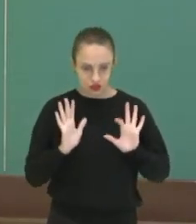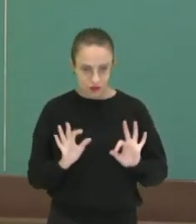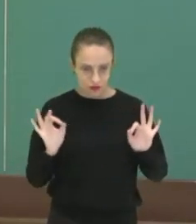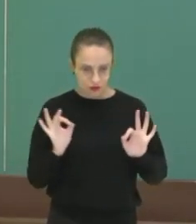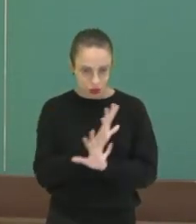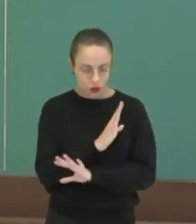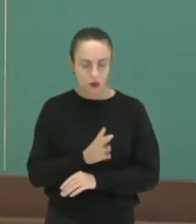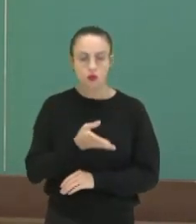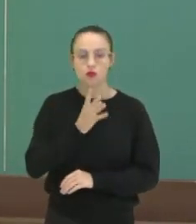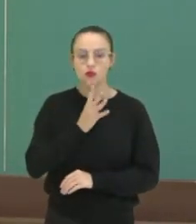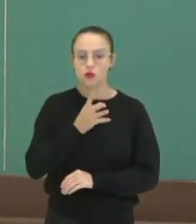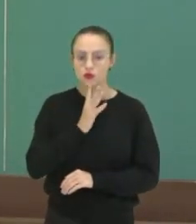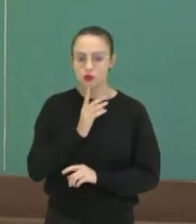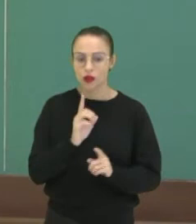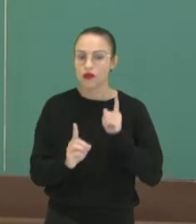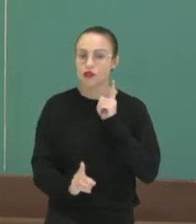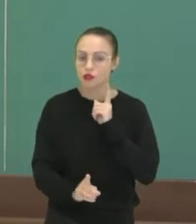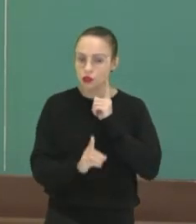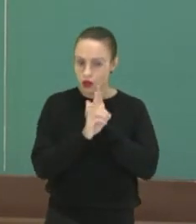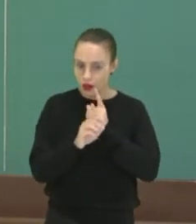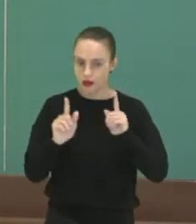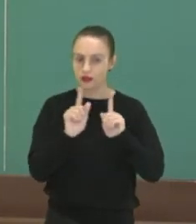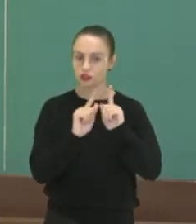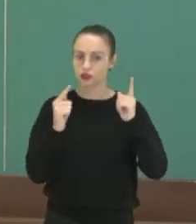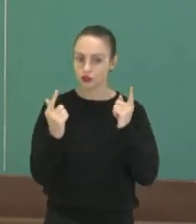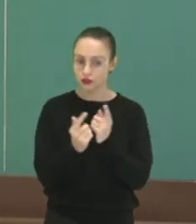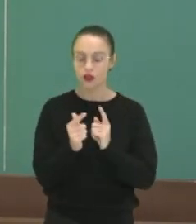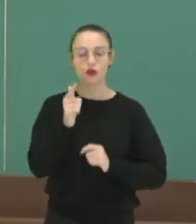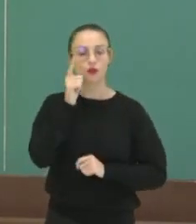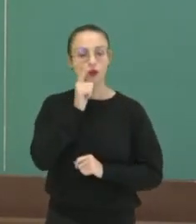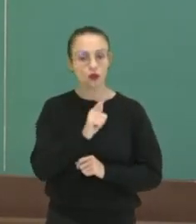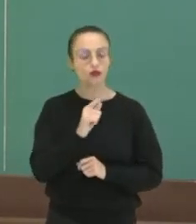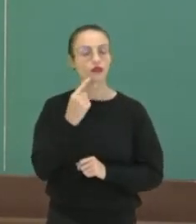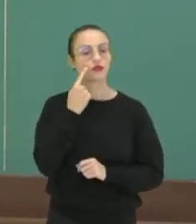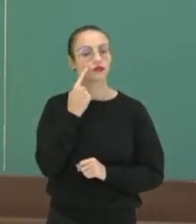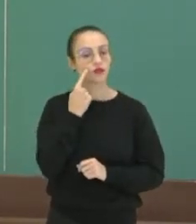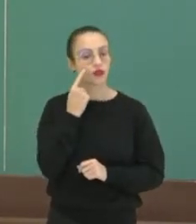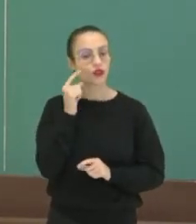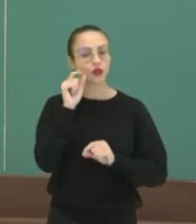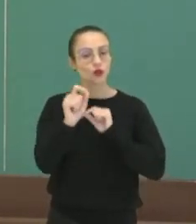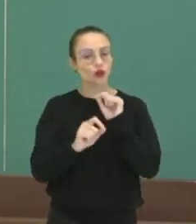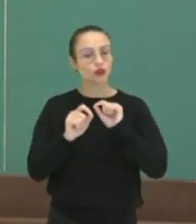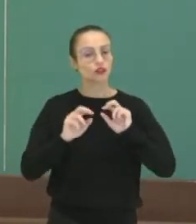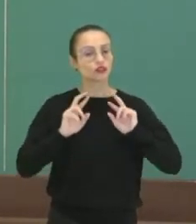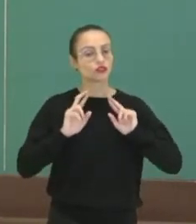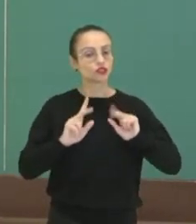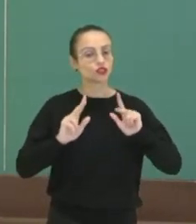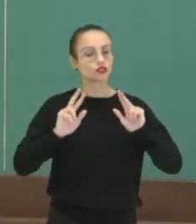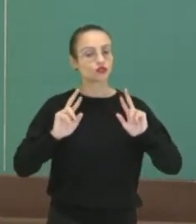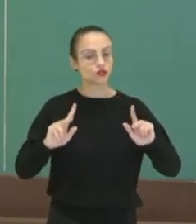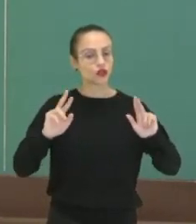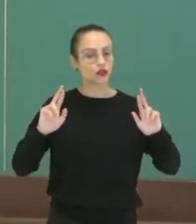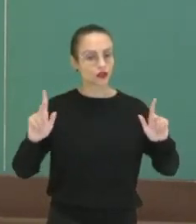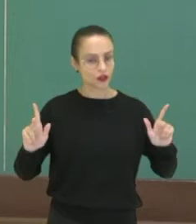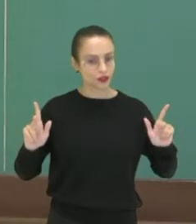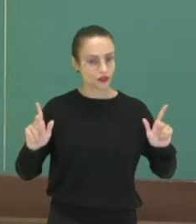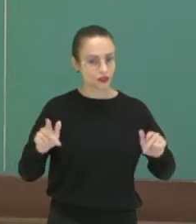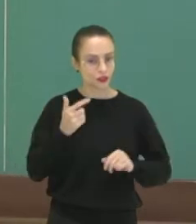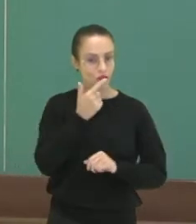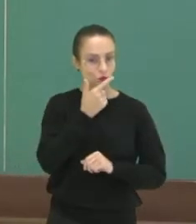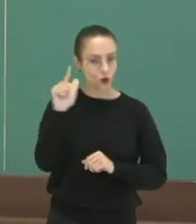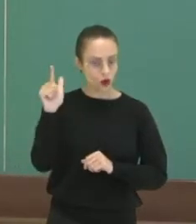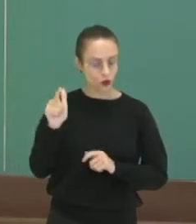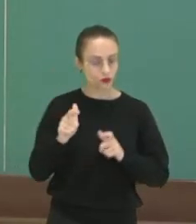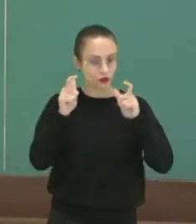gente localiza geograficamente, a gente consegue estabelecer diferenças com as outras